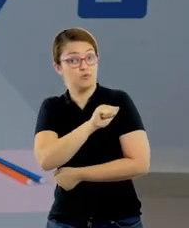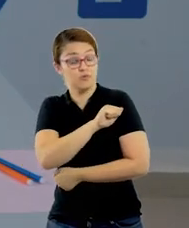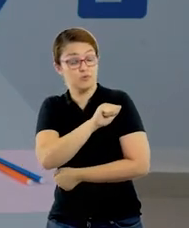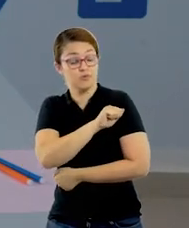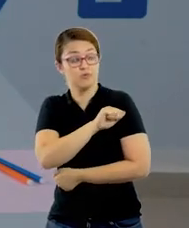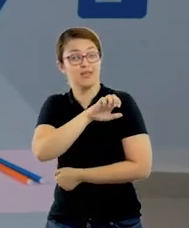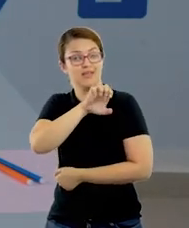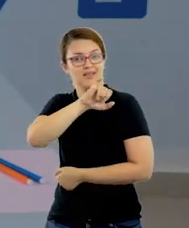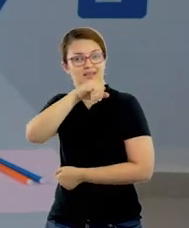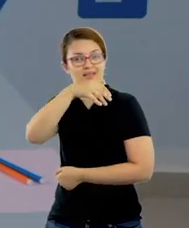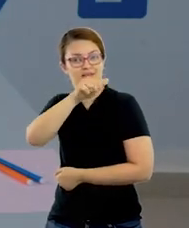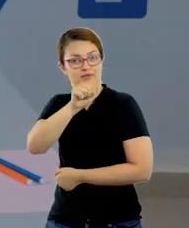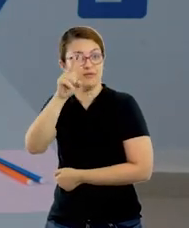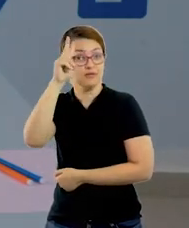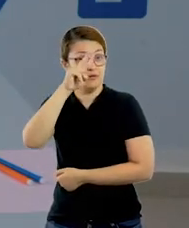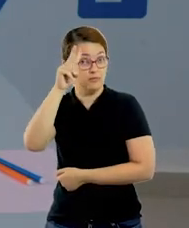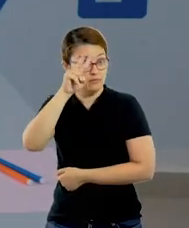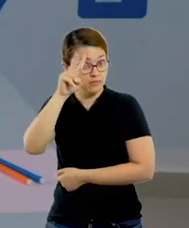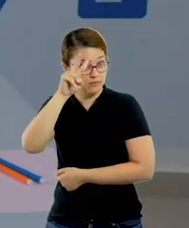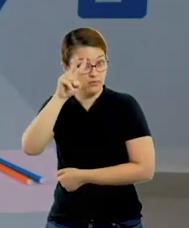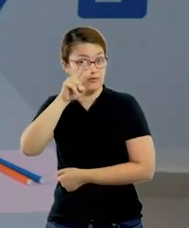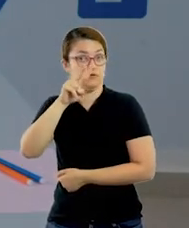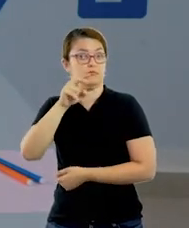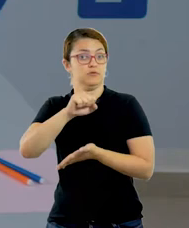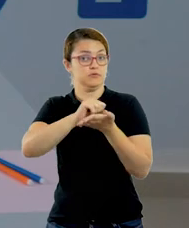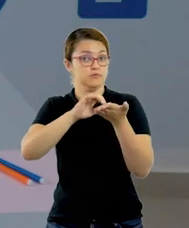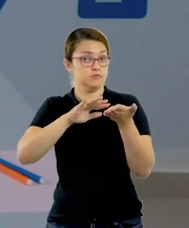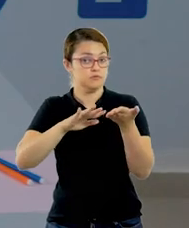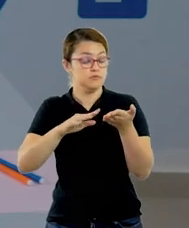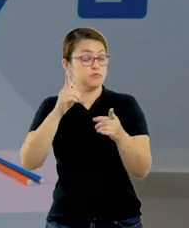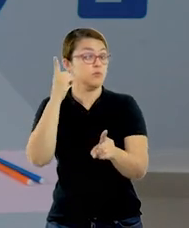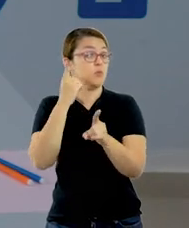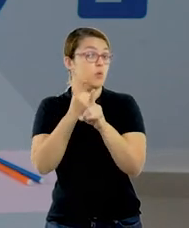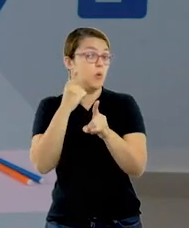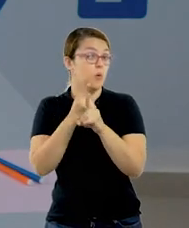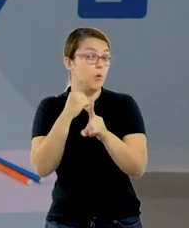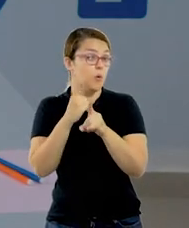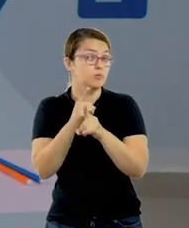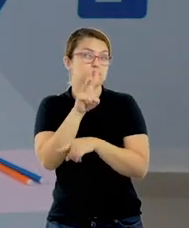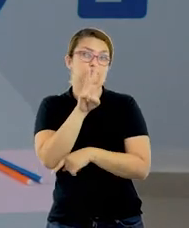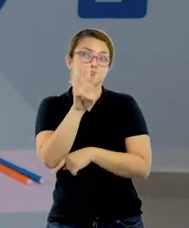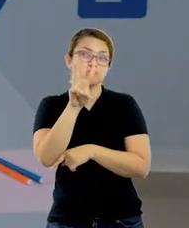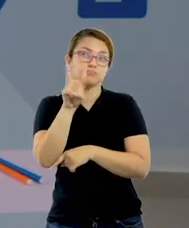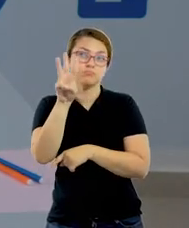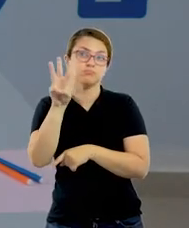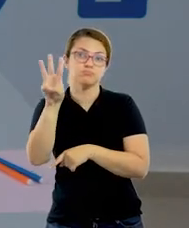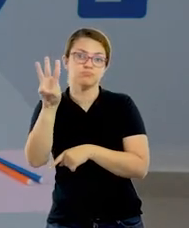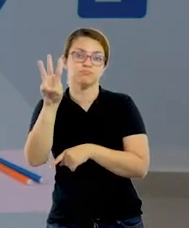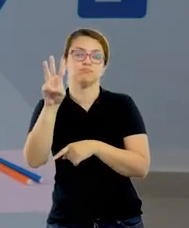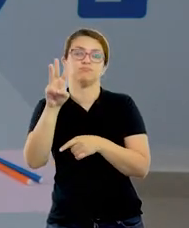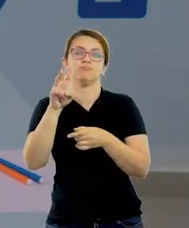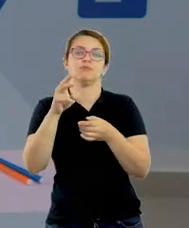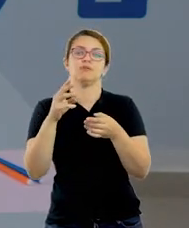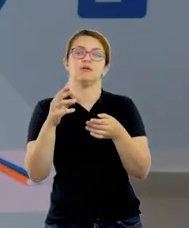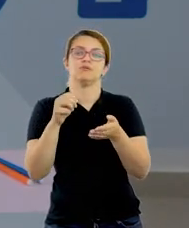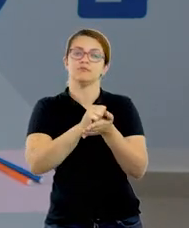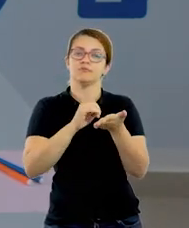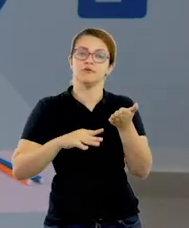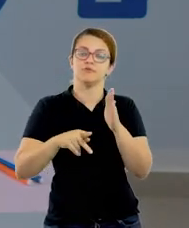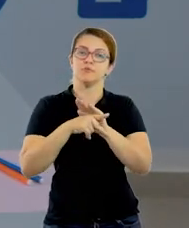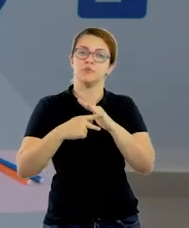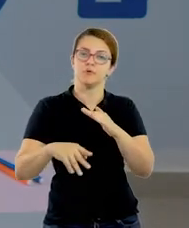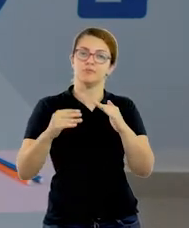da eja lembrando que essas atividades vocês vão encontrar no link lição de casa no